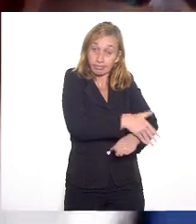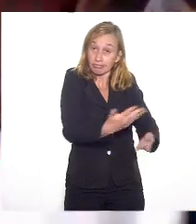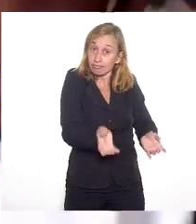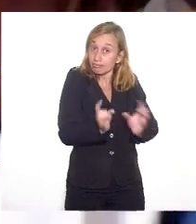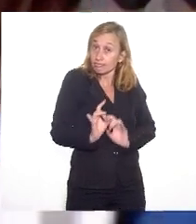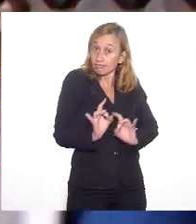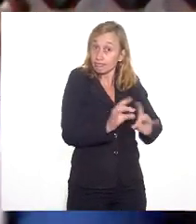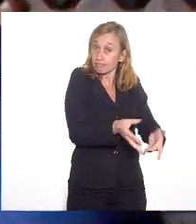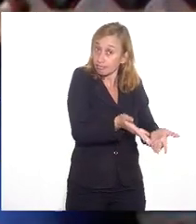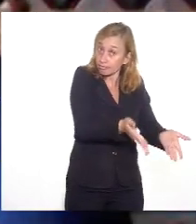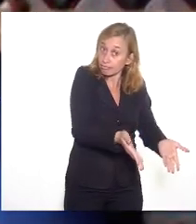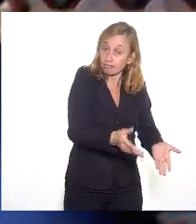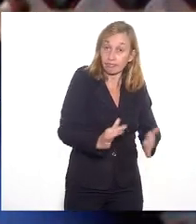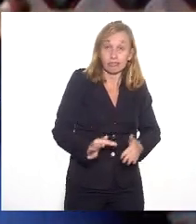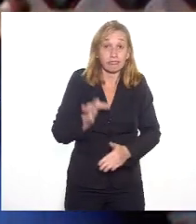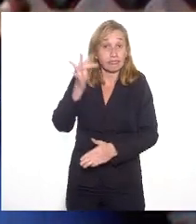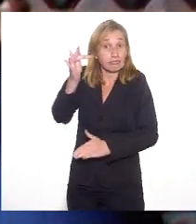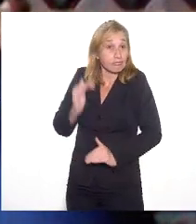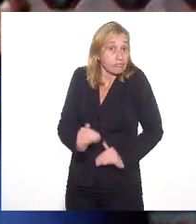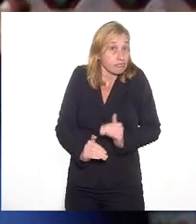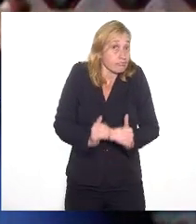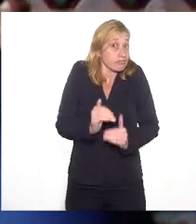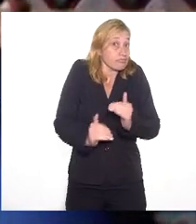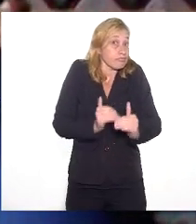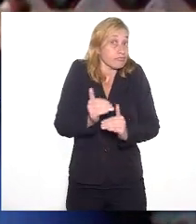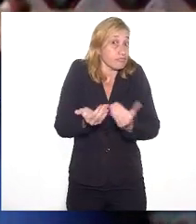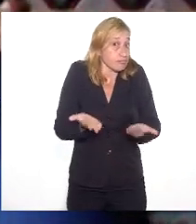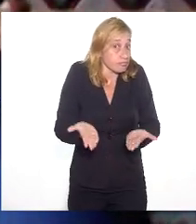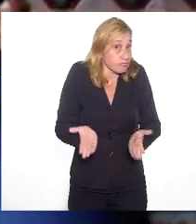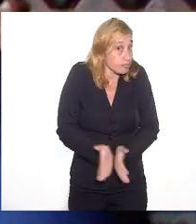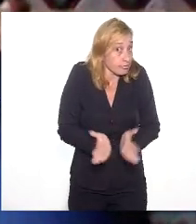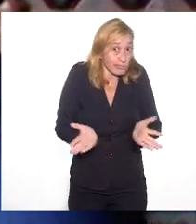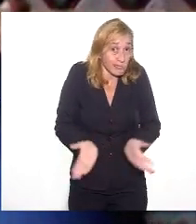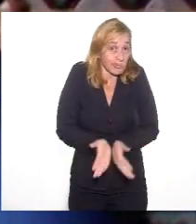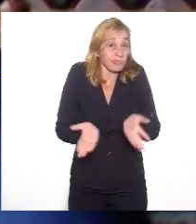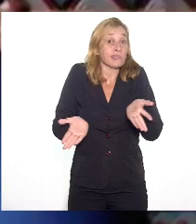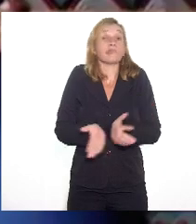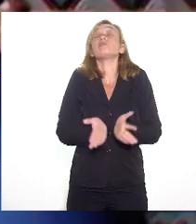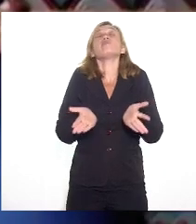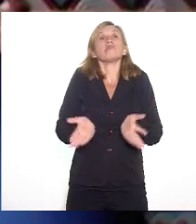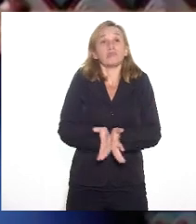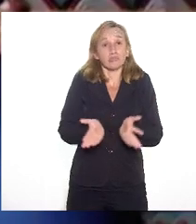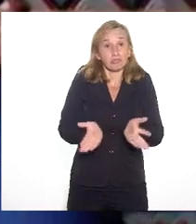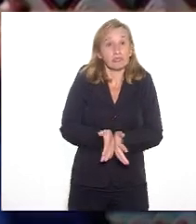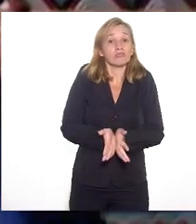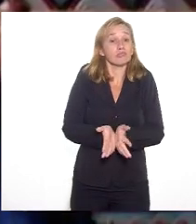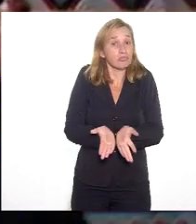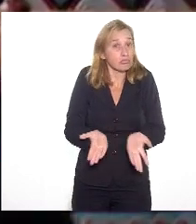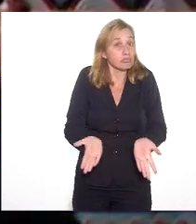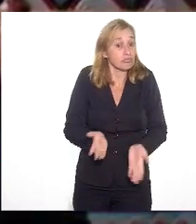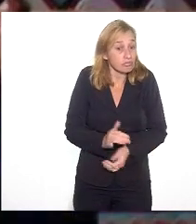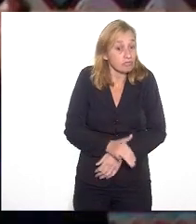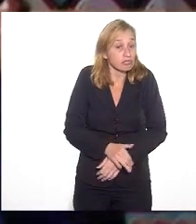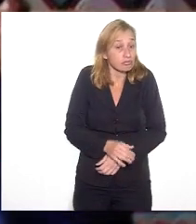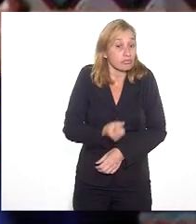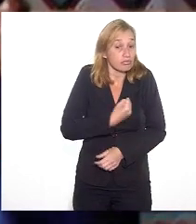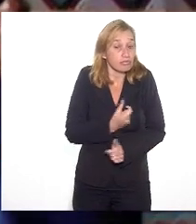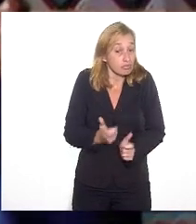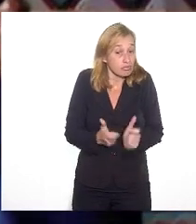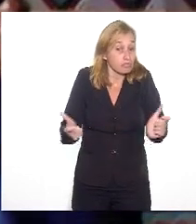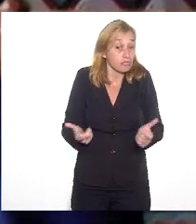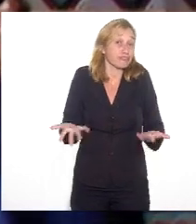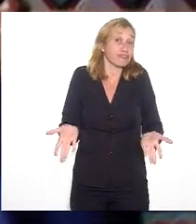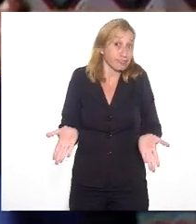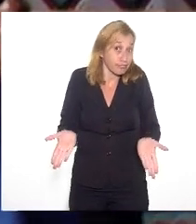processo futuro de extrema pobreza e de vicissitudes que só vão aumentar. Enfim, a